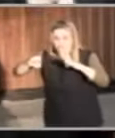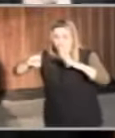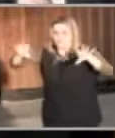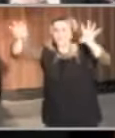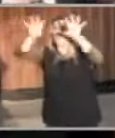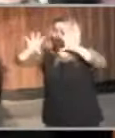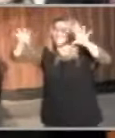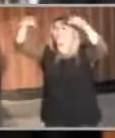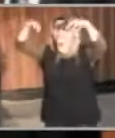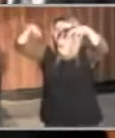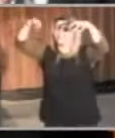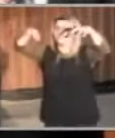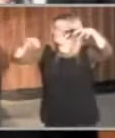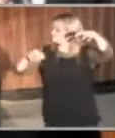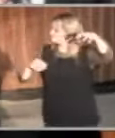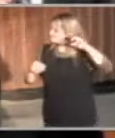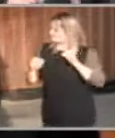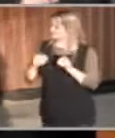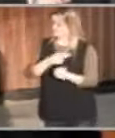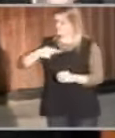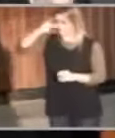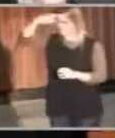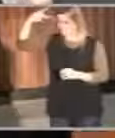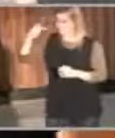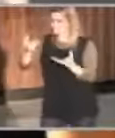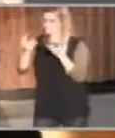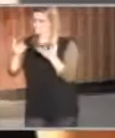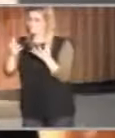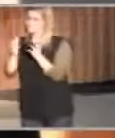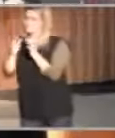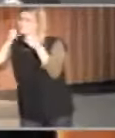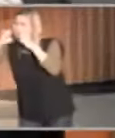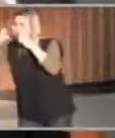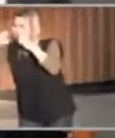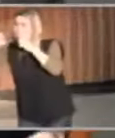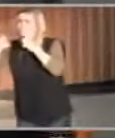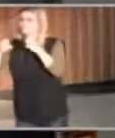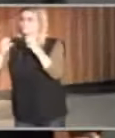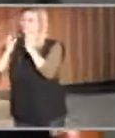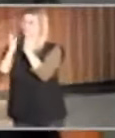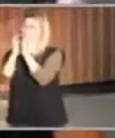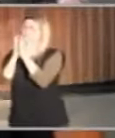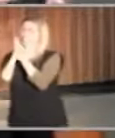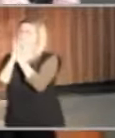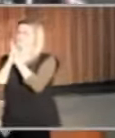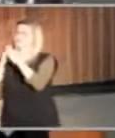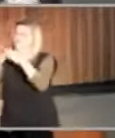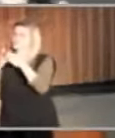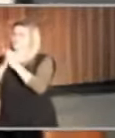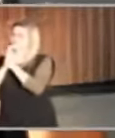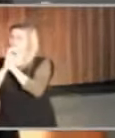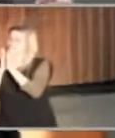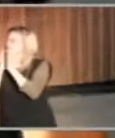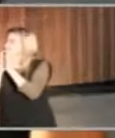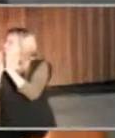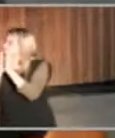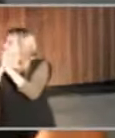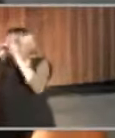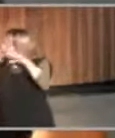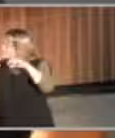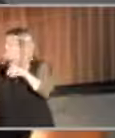porque simplesmente o povo de Deus estava orando eu nunca mais vou me esquecer disso eu era garoto e aquele grupo estava orando Senhor